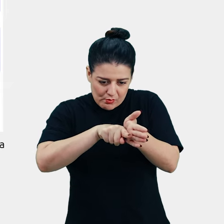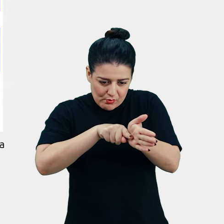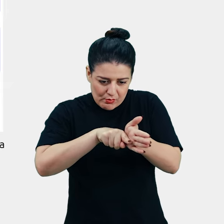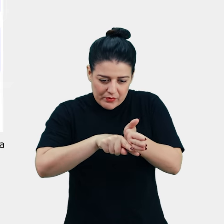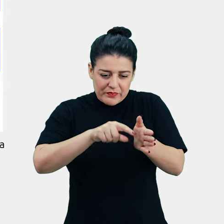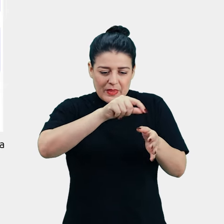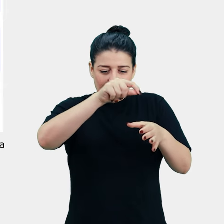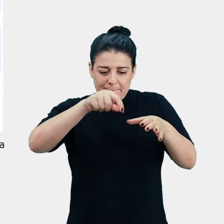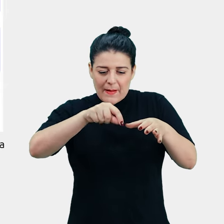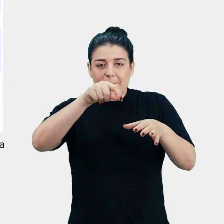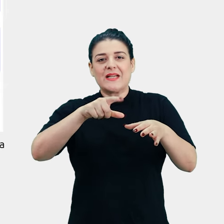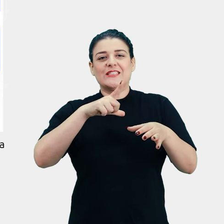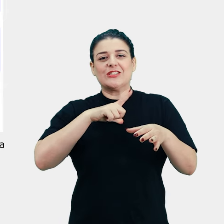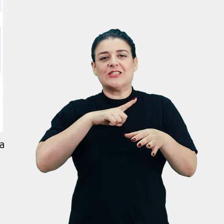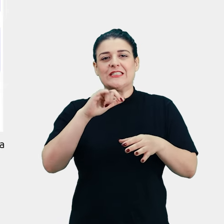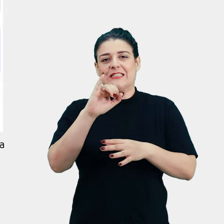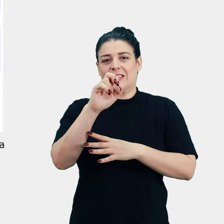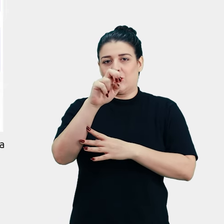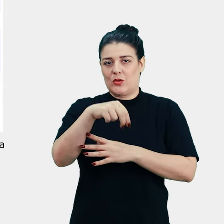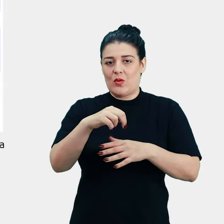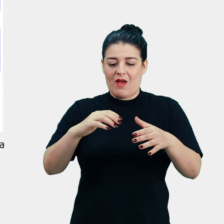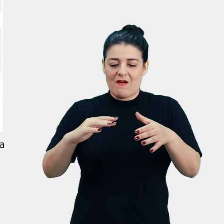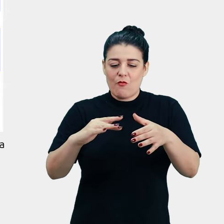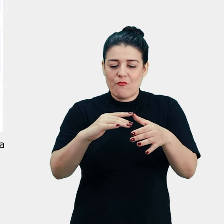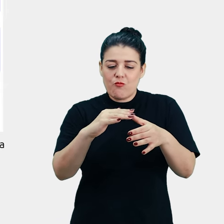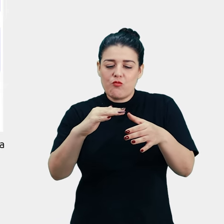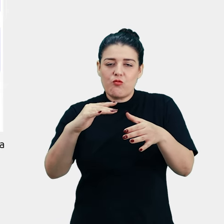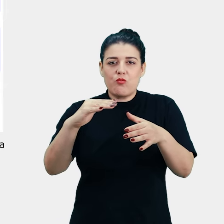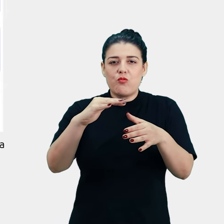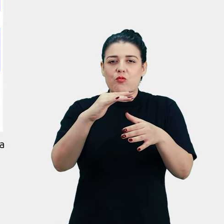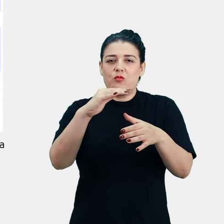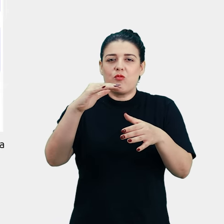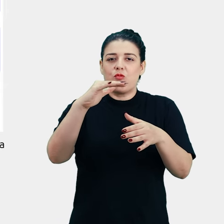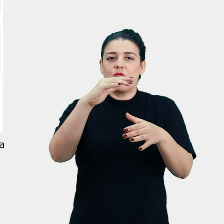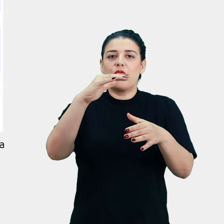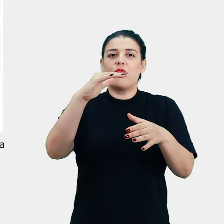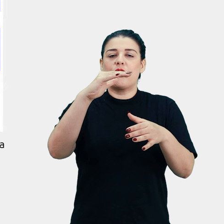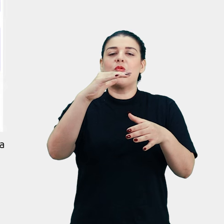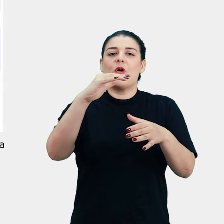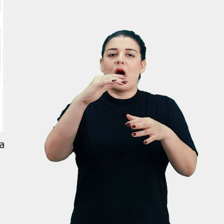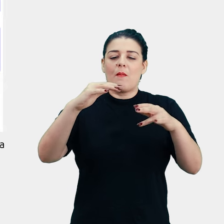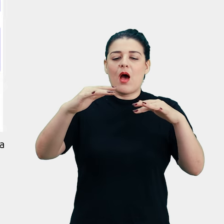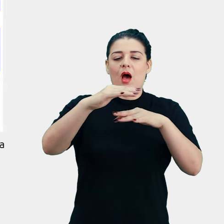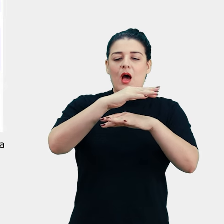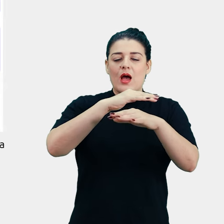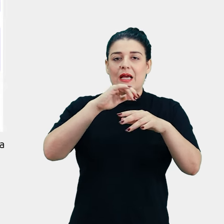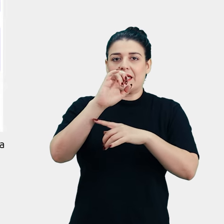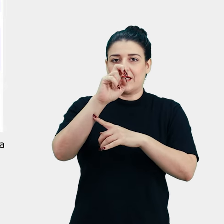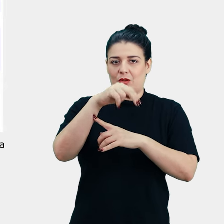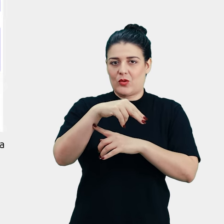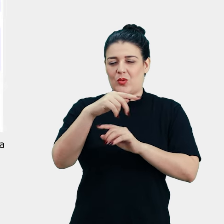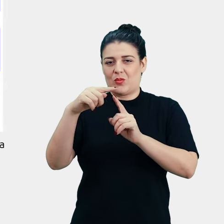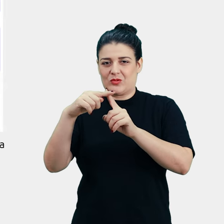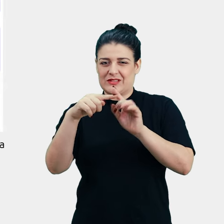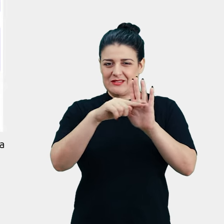Dessas gotas liberando os íons. Então, vai tendo a evaporação desse solvente até liberar os íons, tá vendo? Que são essas